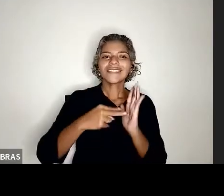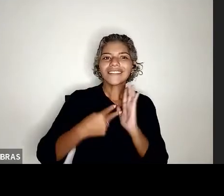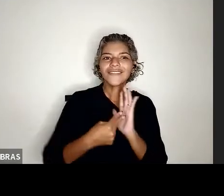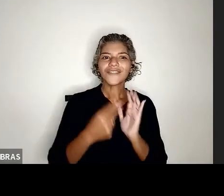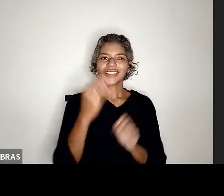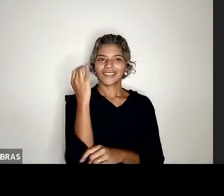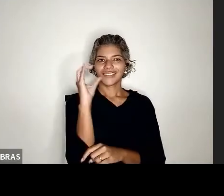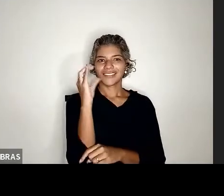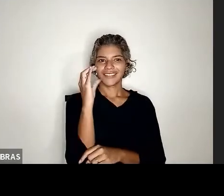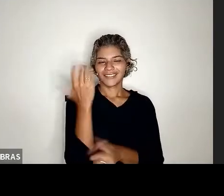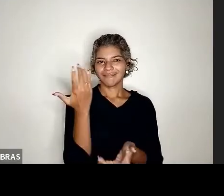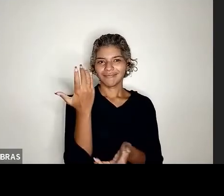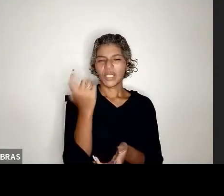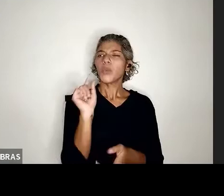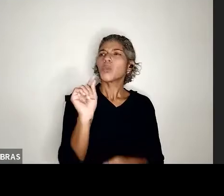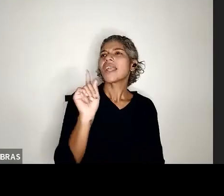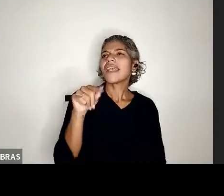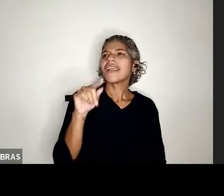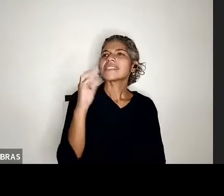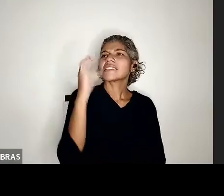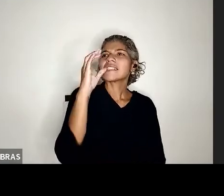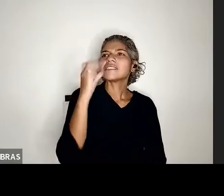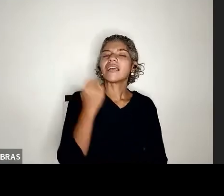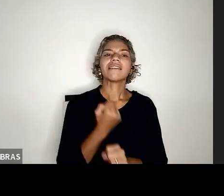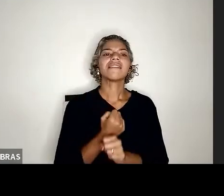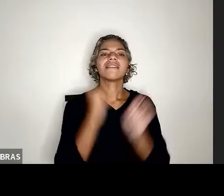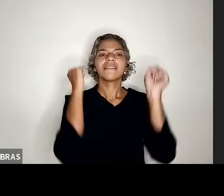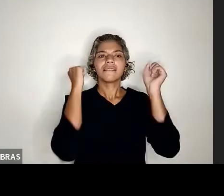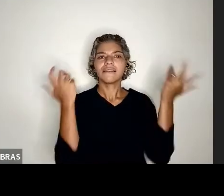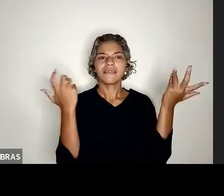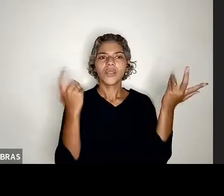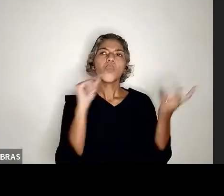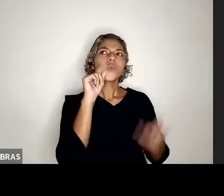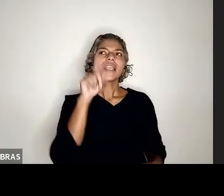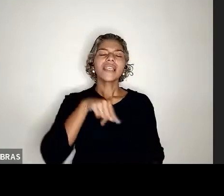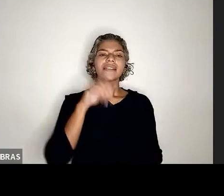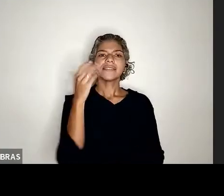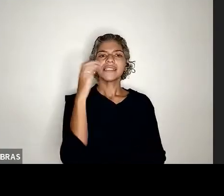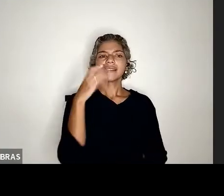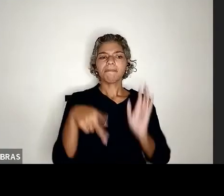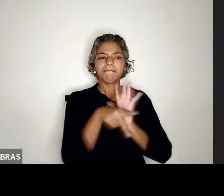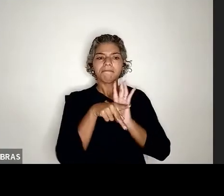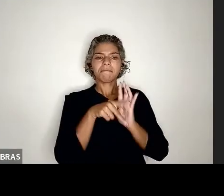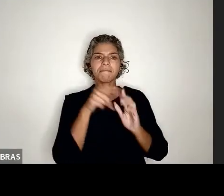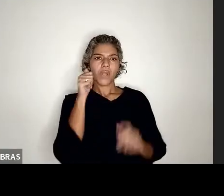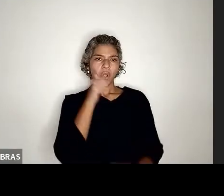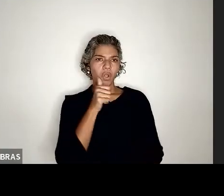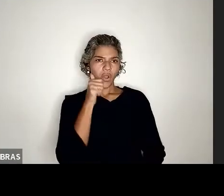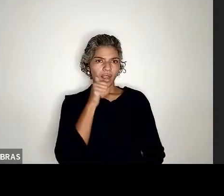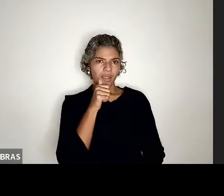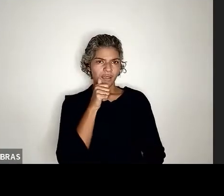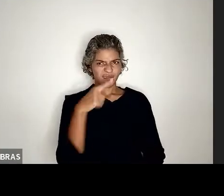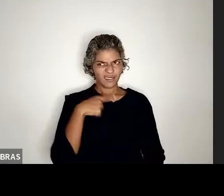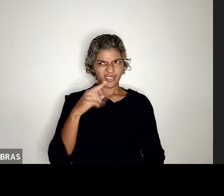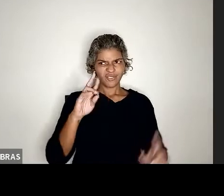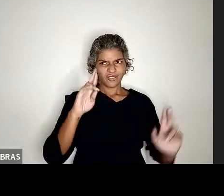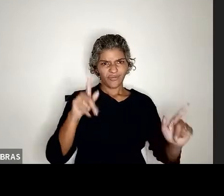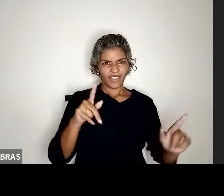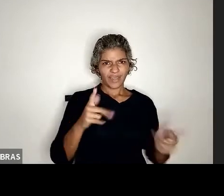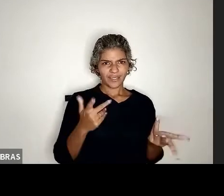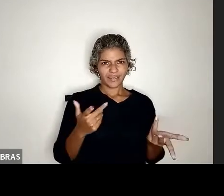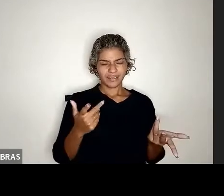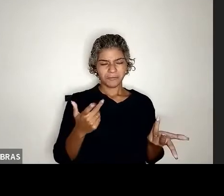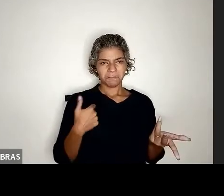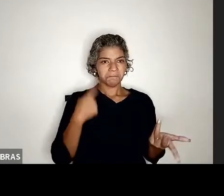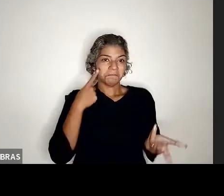ciência emancipadora? O que é uma ciência feita pelas mulheres? Eu não sei se tem uma diferença de uma ciência feita pelas mulheres. Eu só